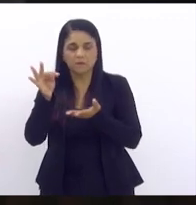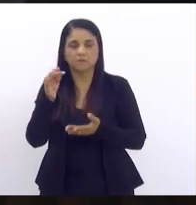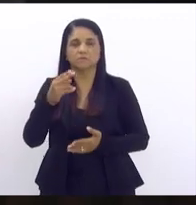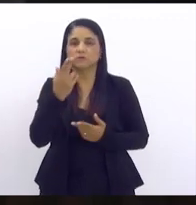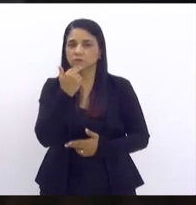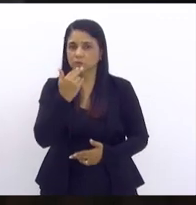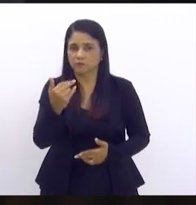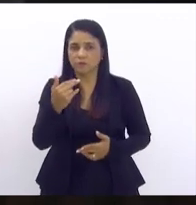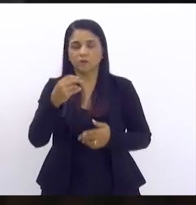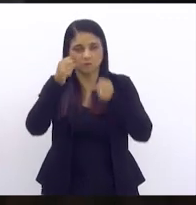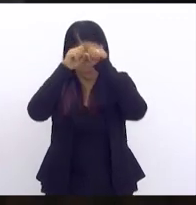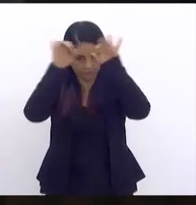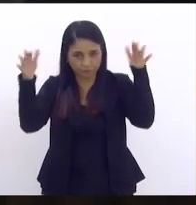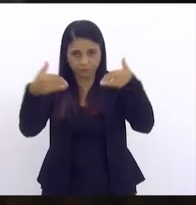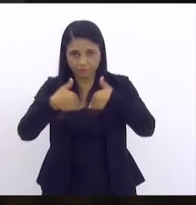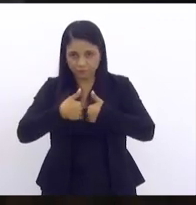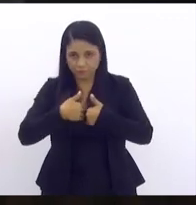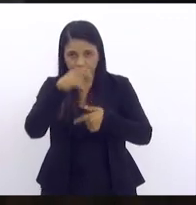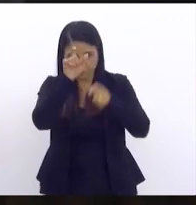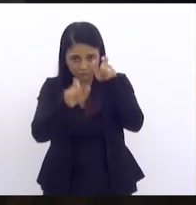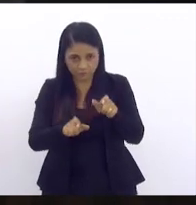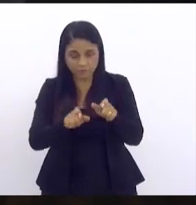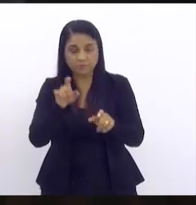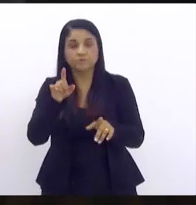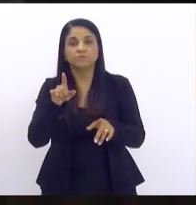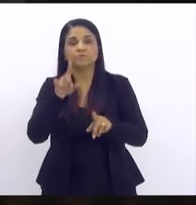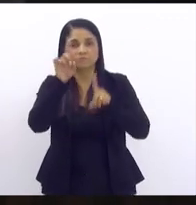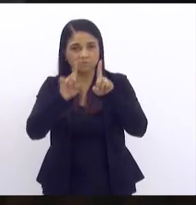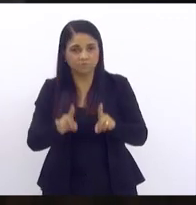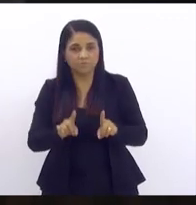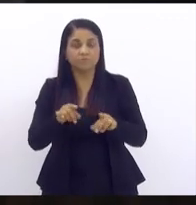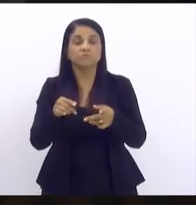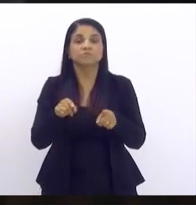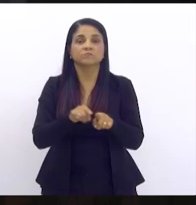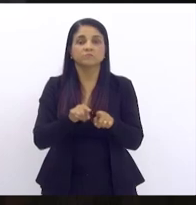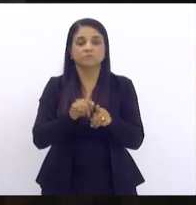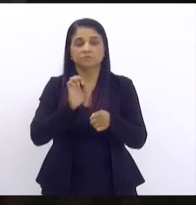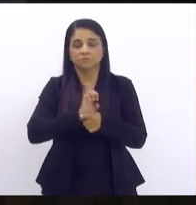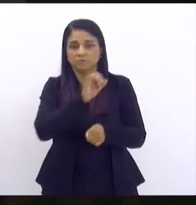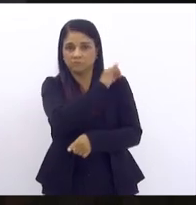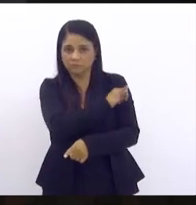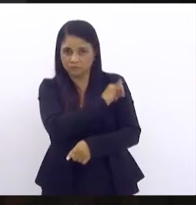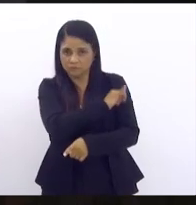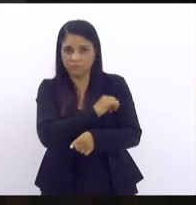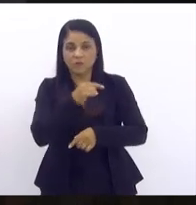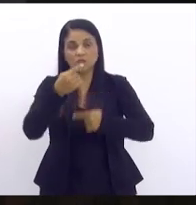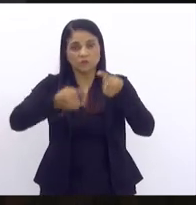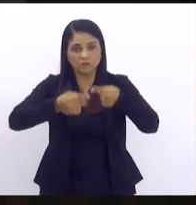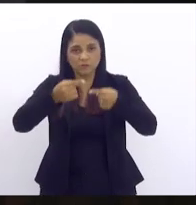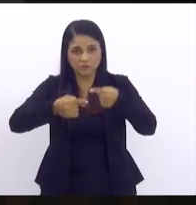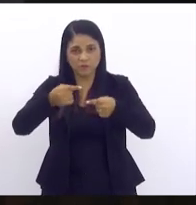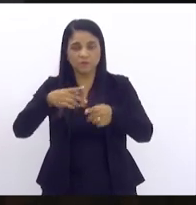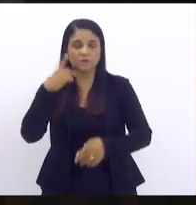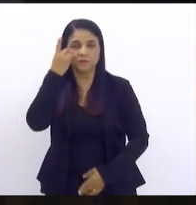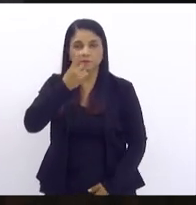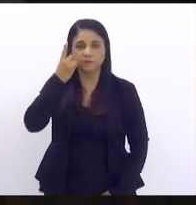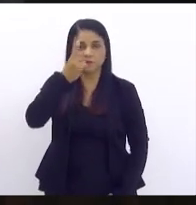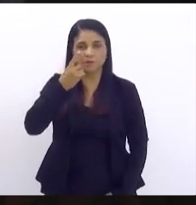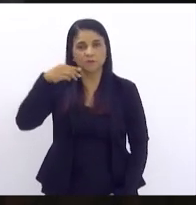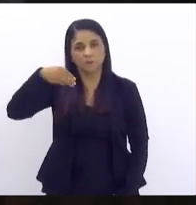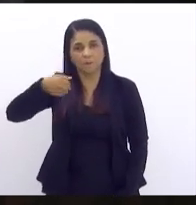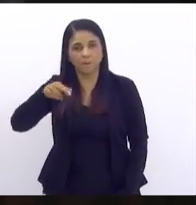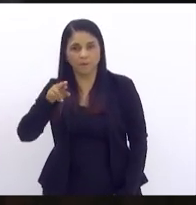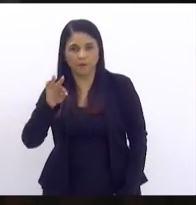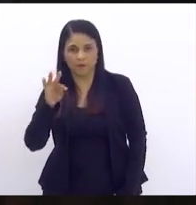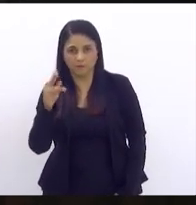do autista, TEA, no âmbito do Estado do Rio de Janeiro. Em discussão, para discutir, deputada Marta